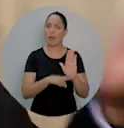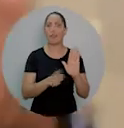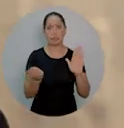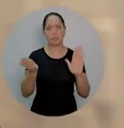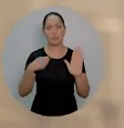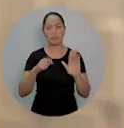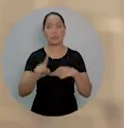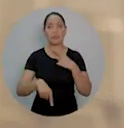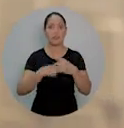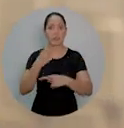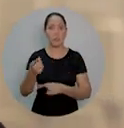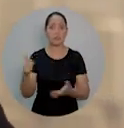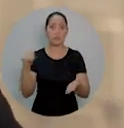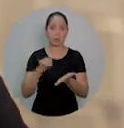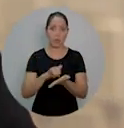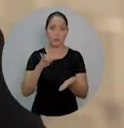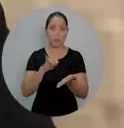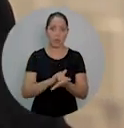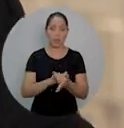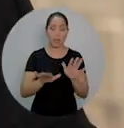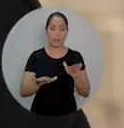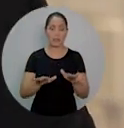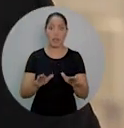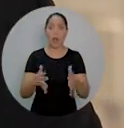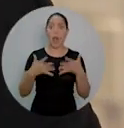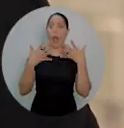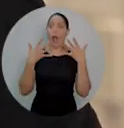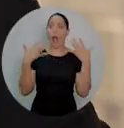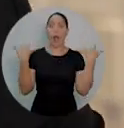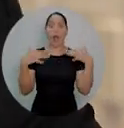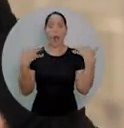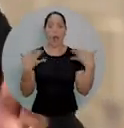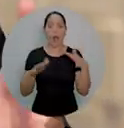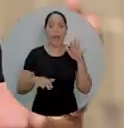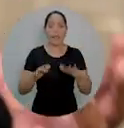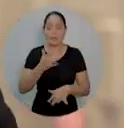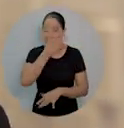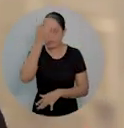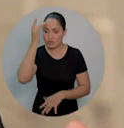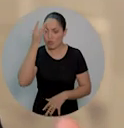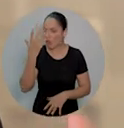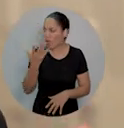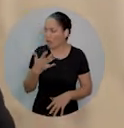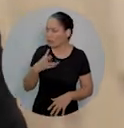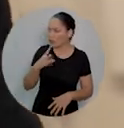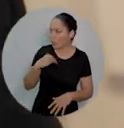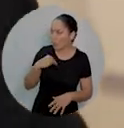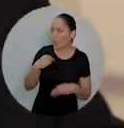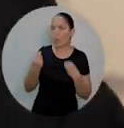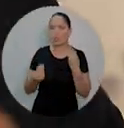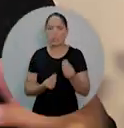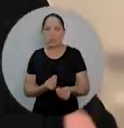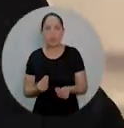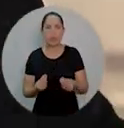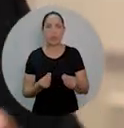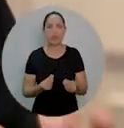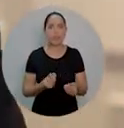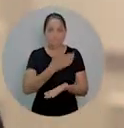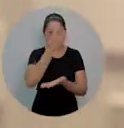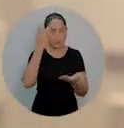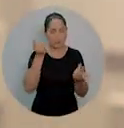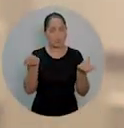que quando esse aplicativo chegar, ele não venha de surpresa e não se crie aquela celeuma, e as pessoas possam utilizar de